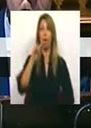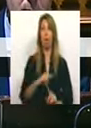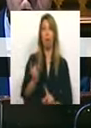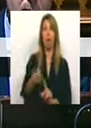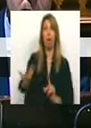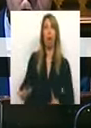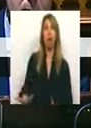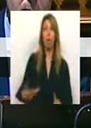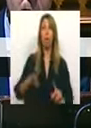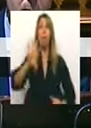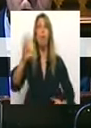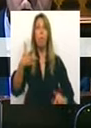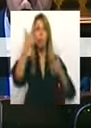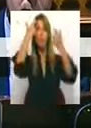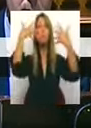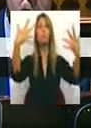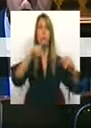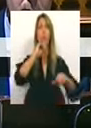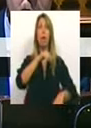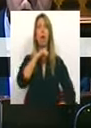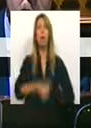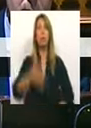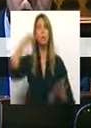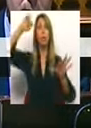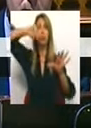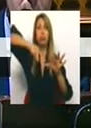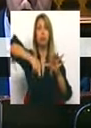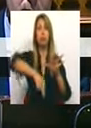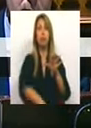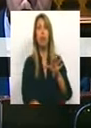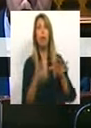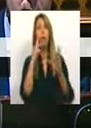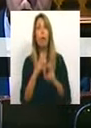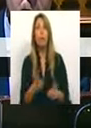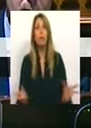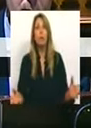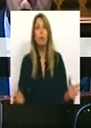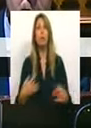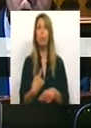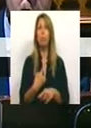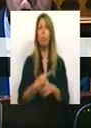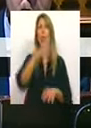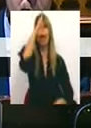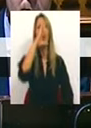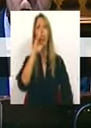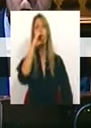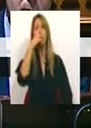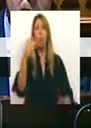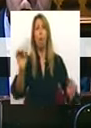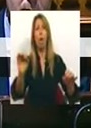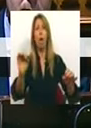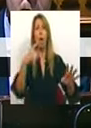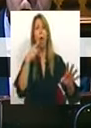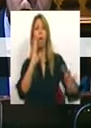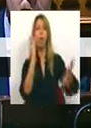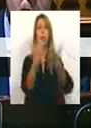o licenciamento desta perfuração de pesquisa, aliás, sem que o Governo, já agora, se tivesse dado a amassada de responder às objeções